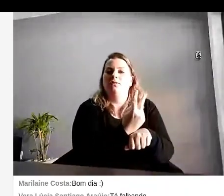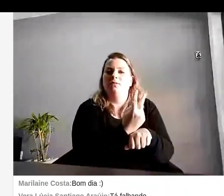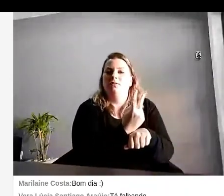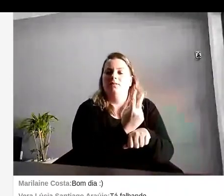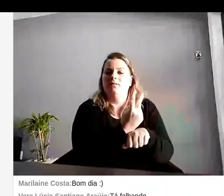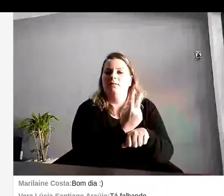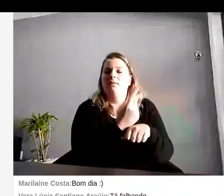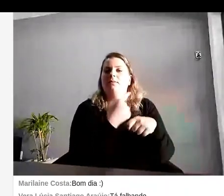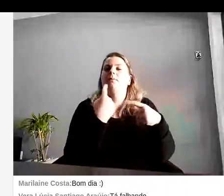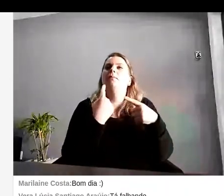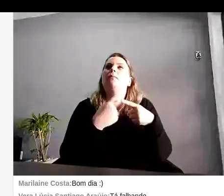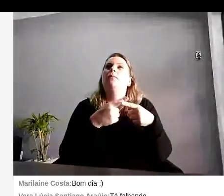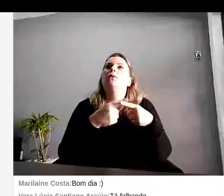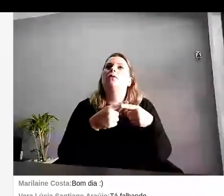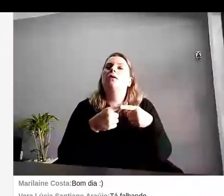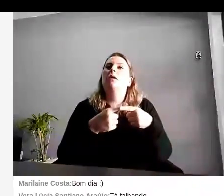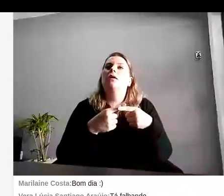nós